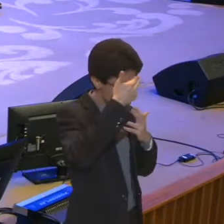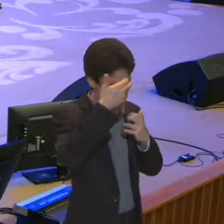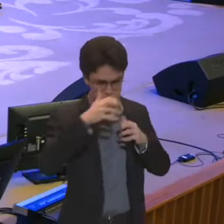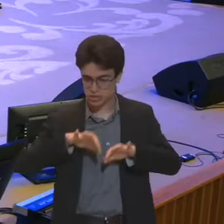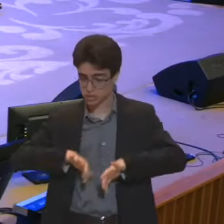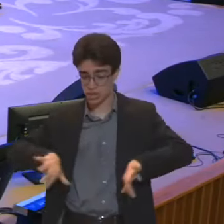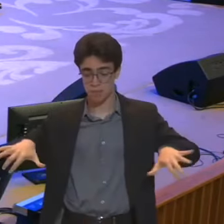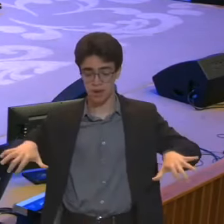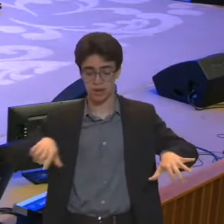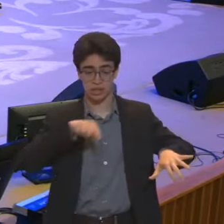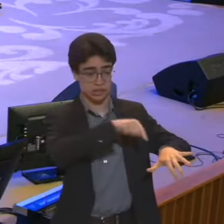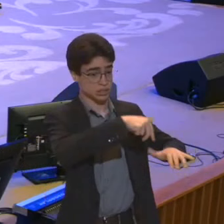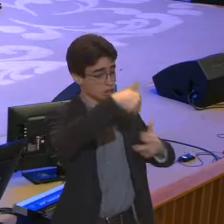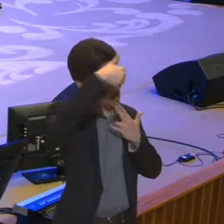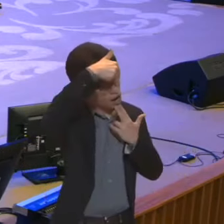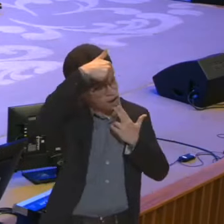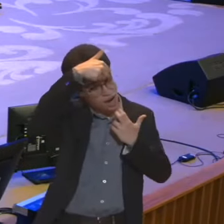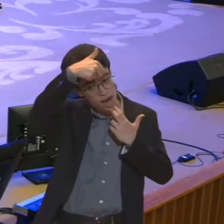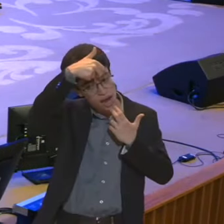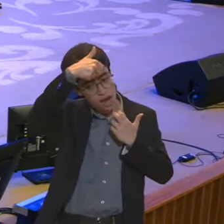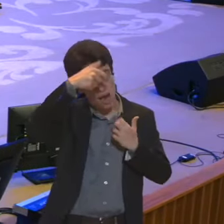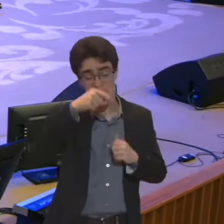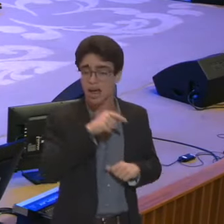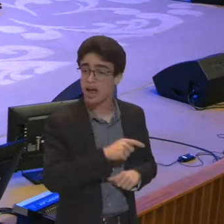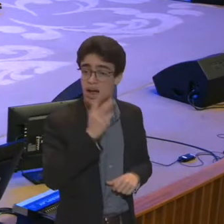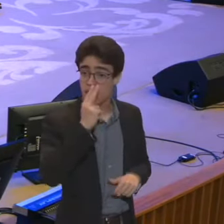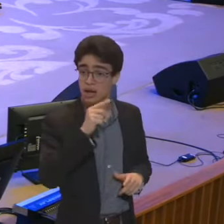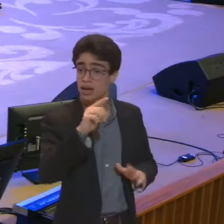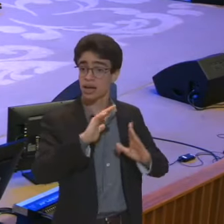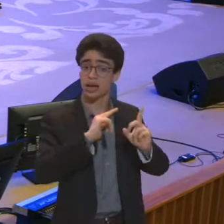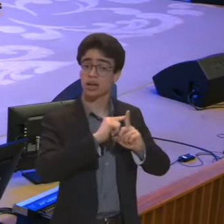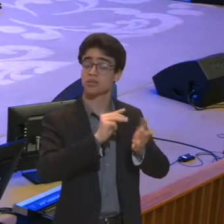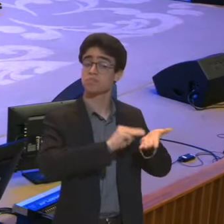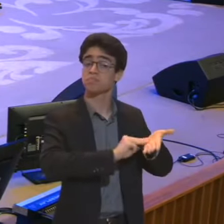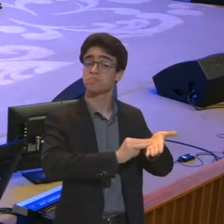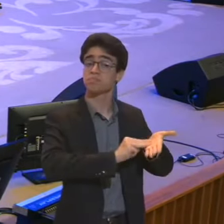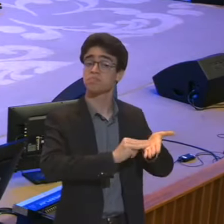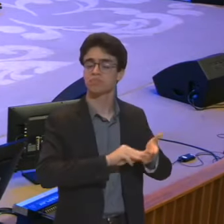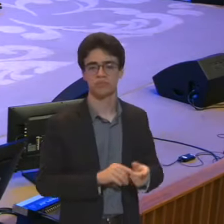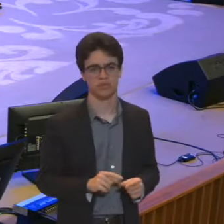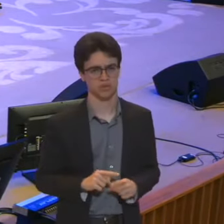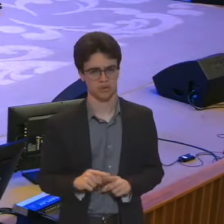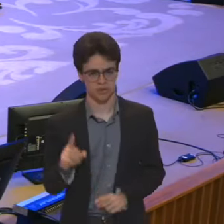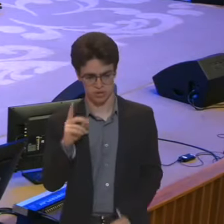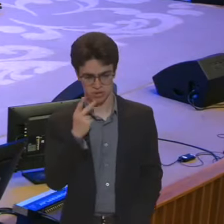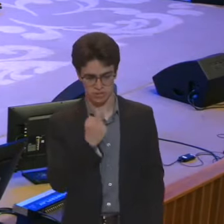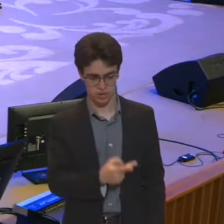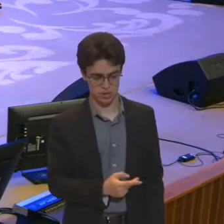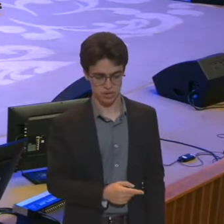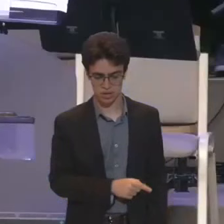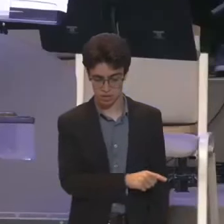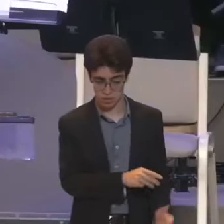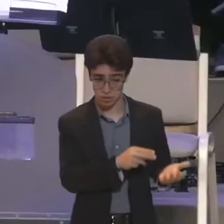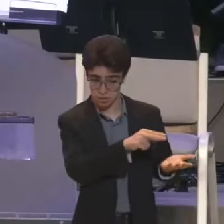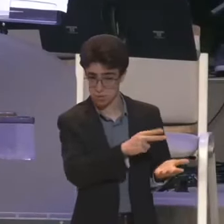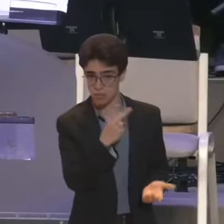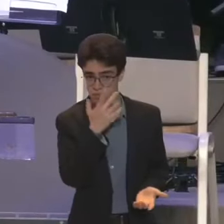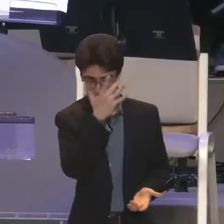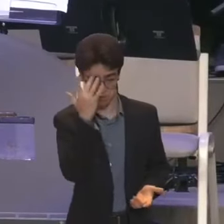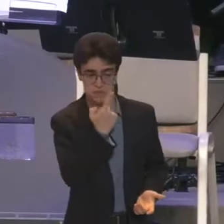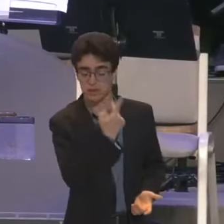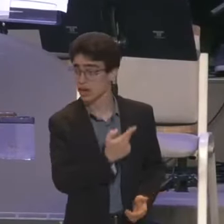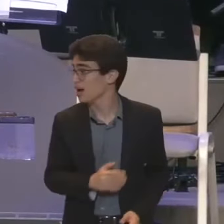e os cabritos, membro da igreja, vão dizer assim, eu, em teu nome,